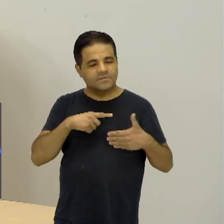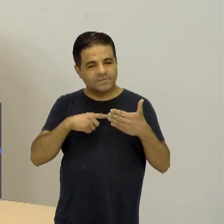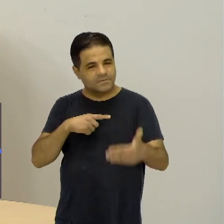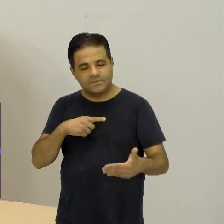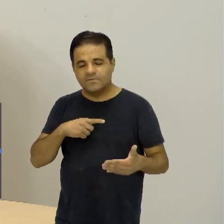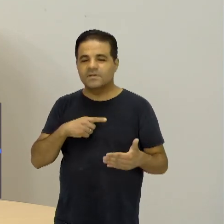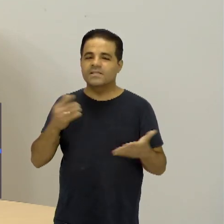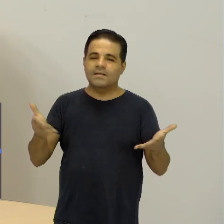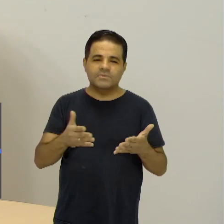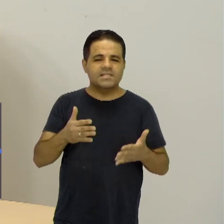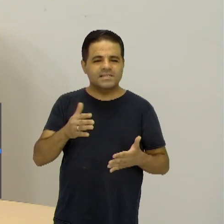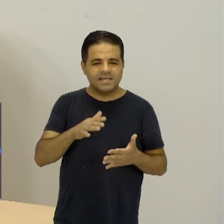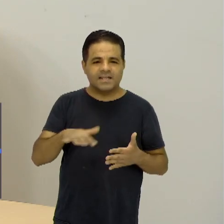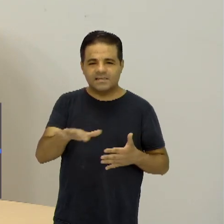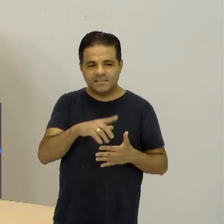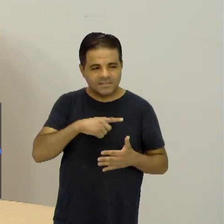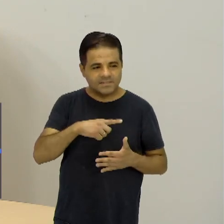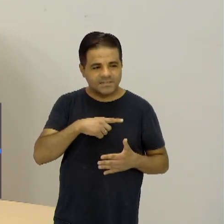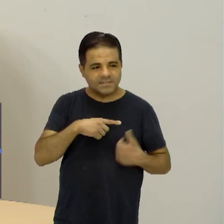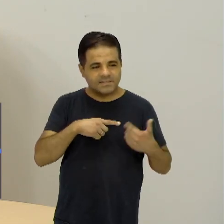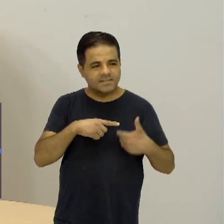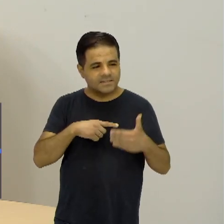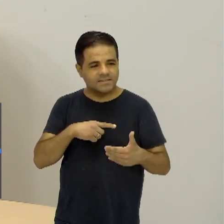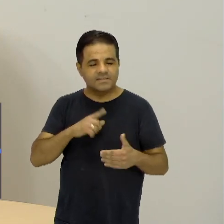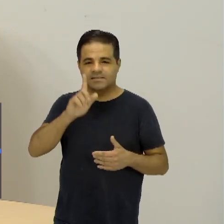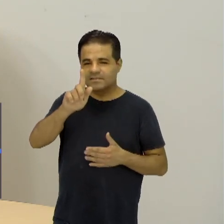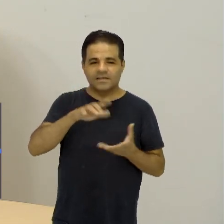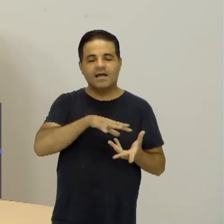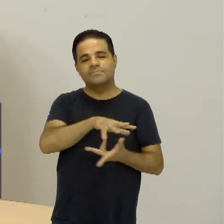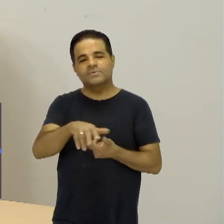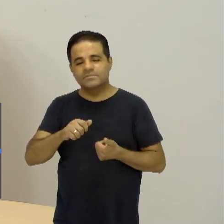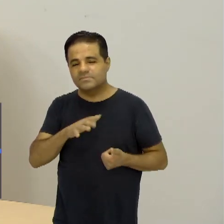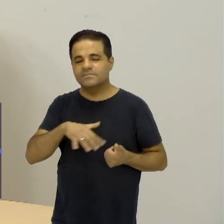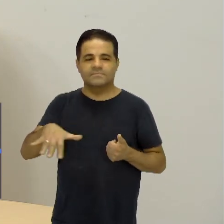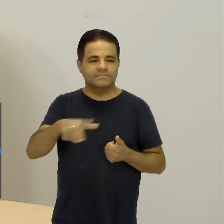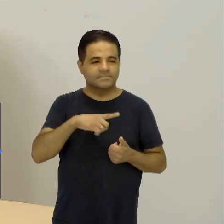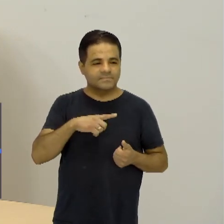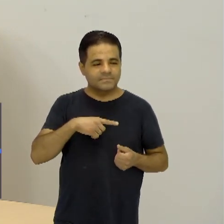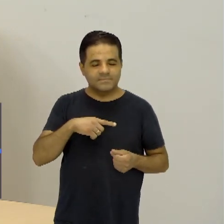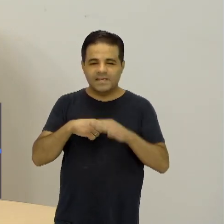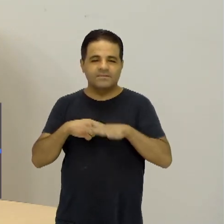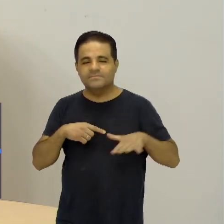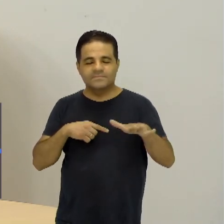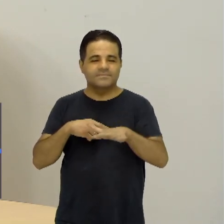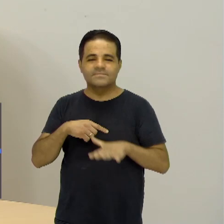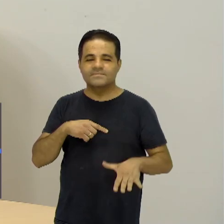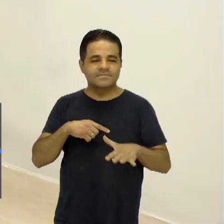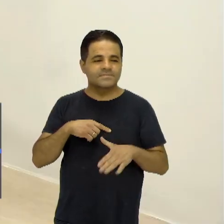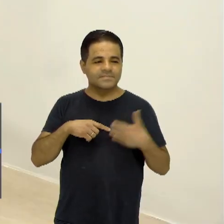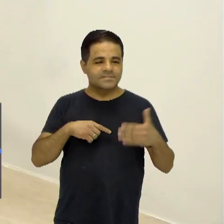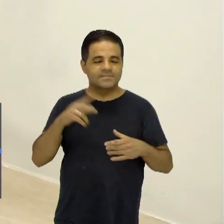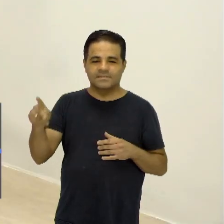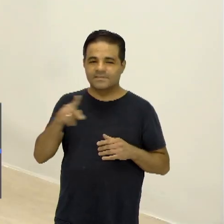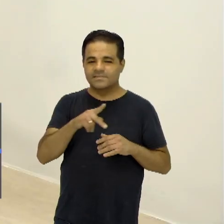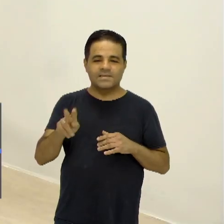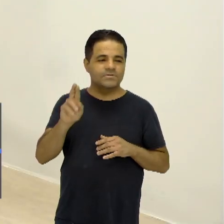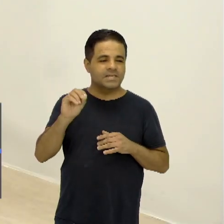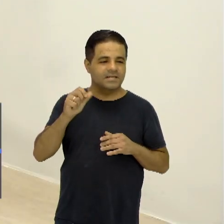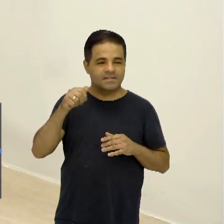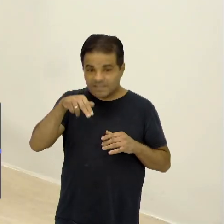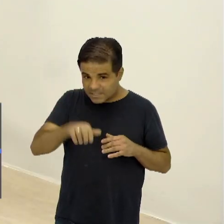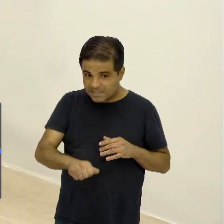cima, ou eu te derrubo. E, geograficamente, eu vou passeando ali pelos países de um a um e chegando... A Pro Rosângela deu um